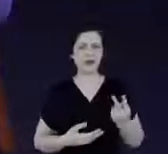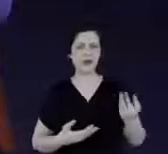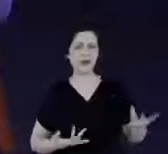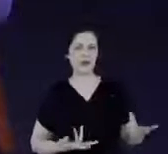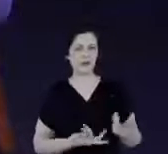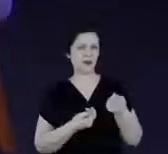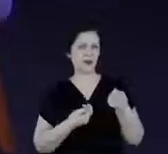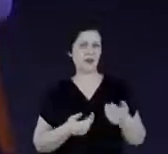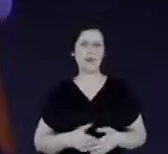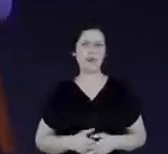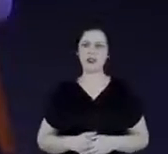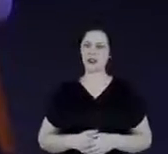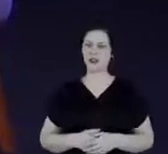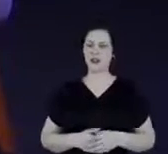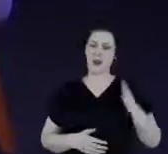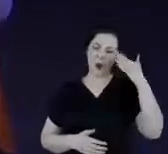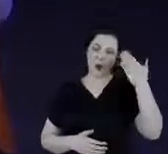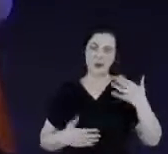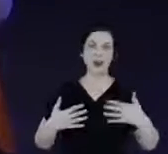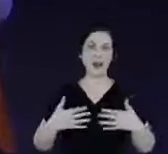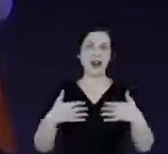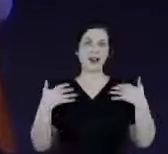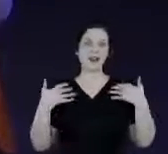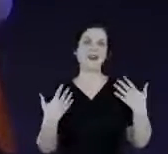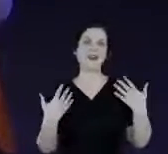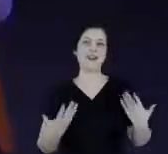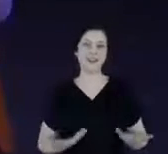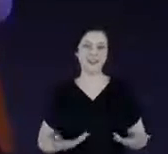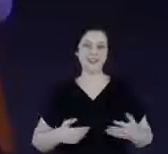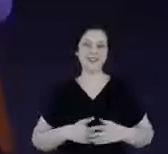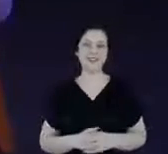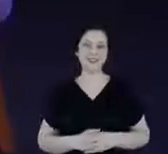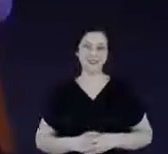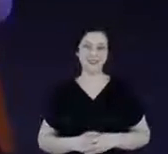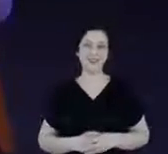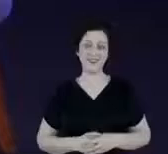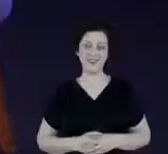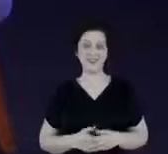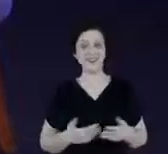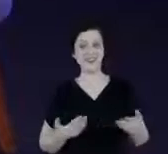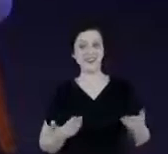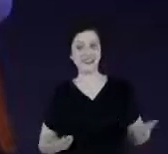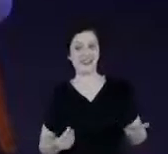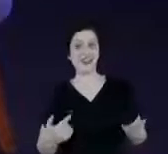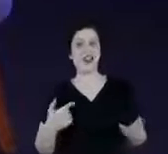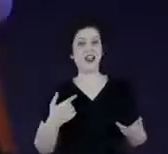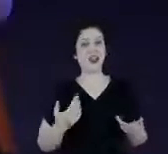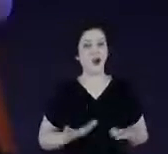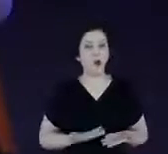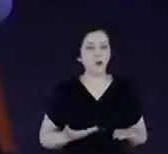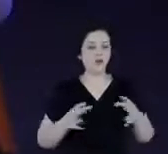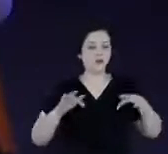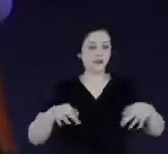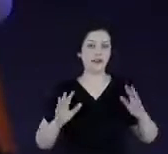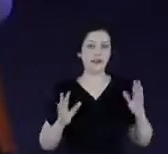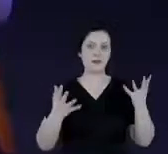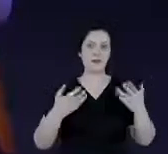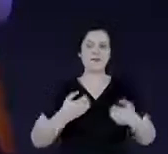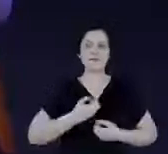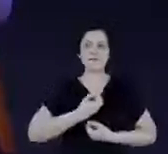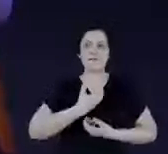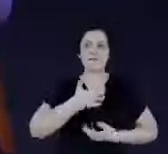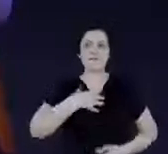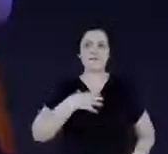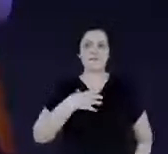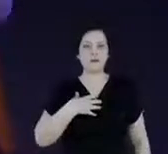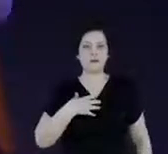é para mim uma alegria imensa né e e assim eu saio daqui inspirado eu acho que muito legal